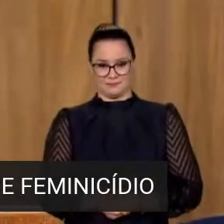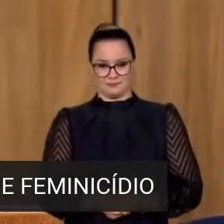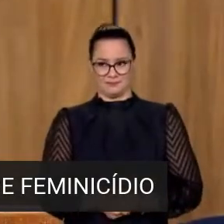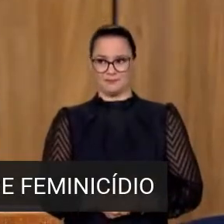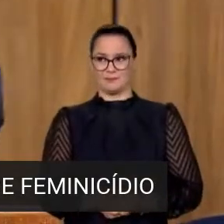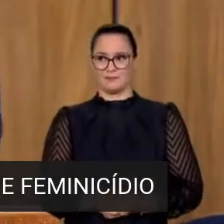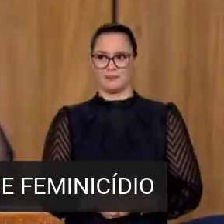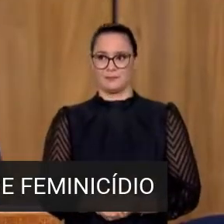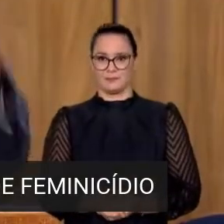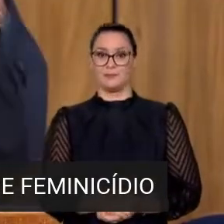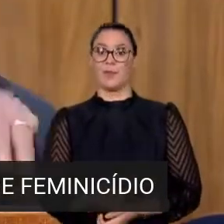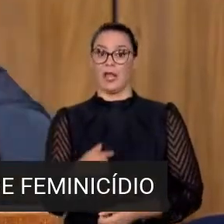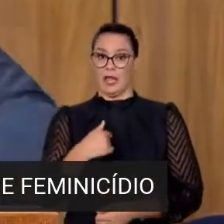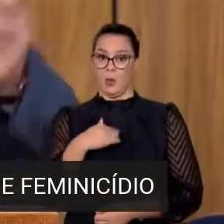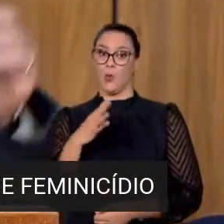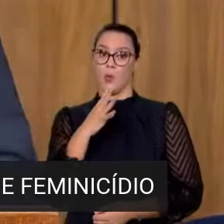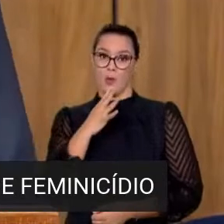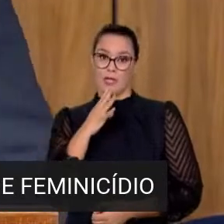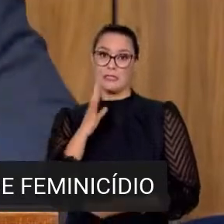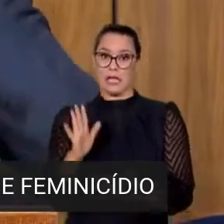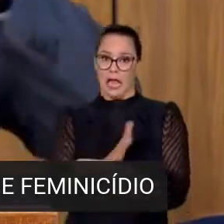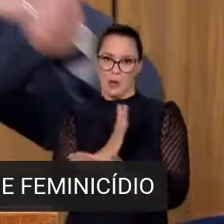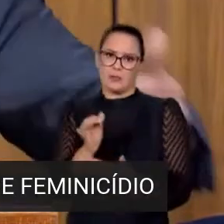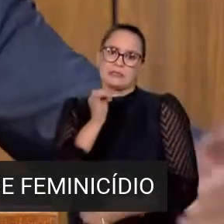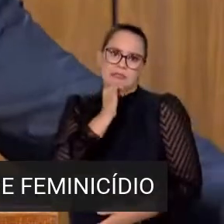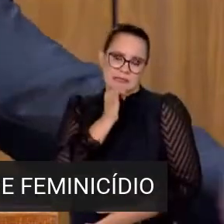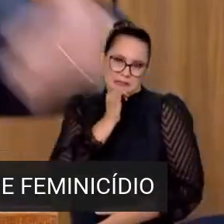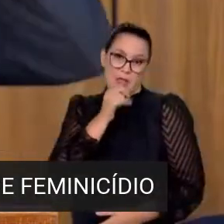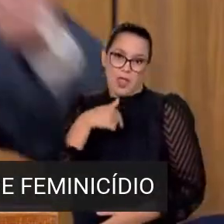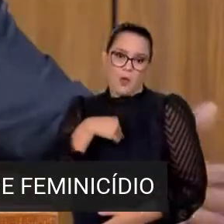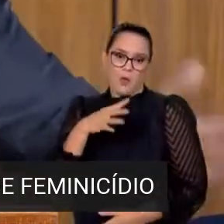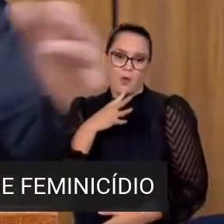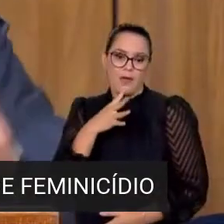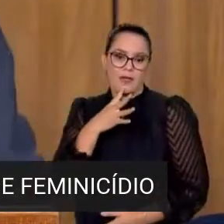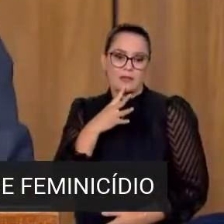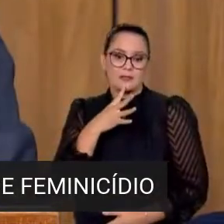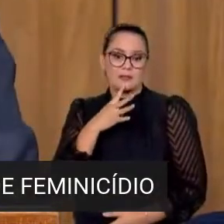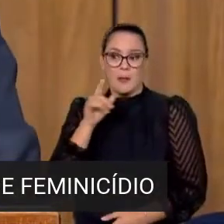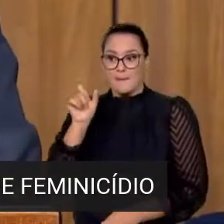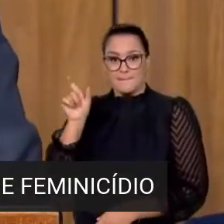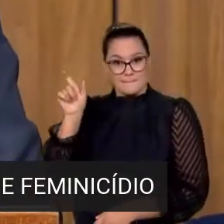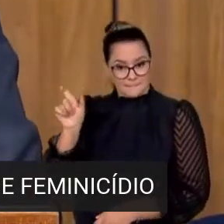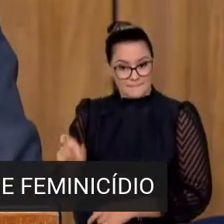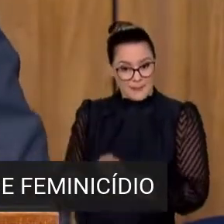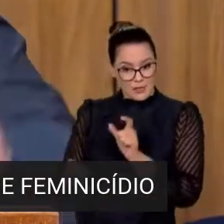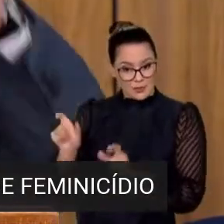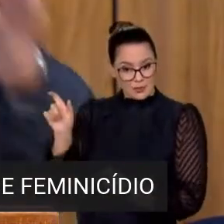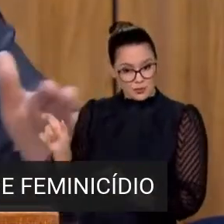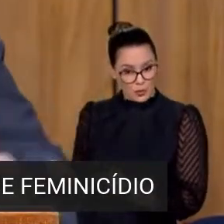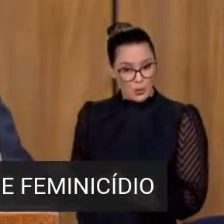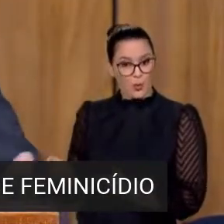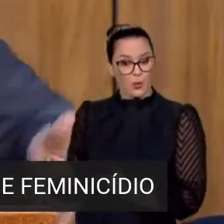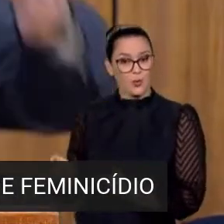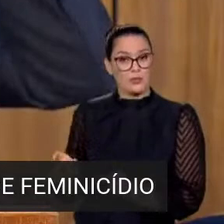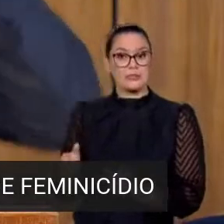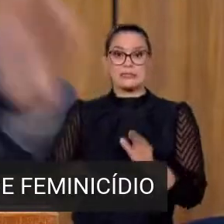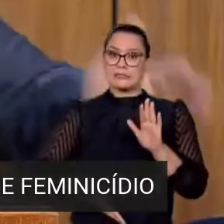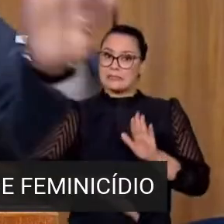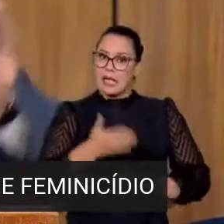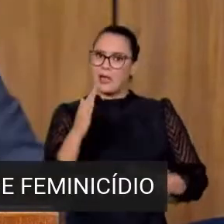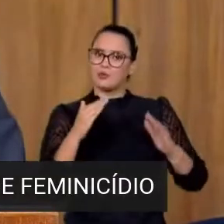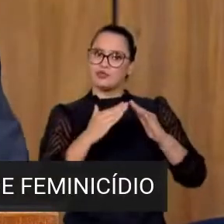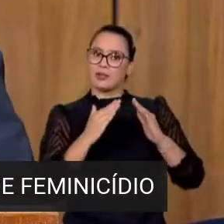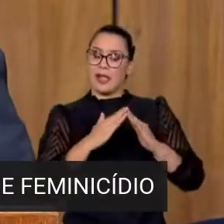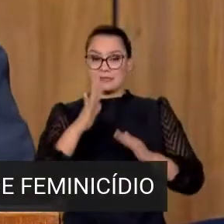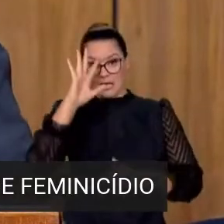Veja, eu conheço casos, eu não vou, porque eu conheço o caso de pessoas que saíram de casa, que se separou